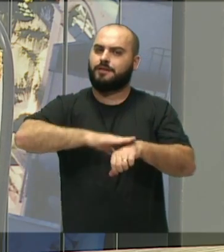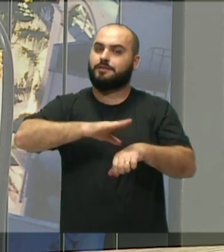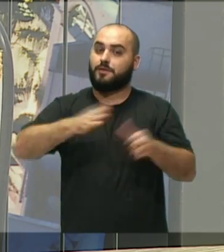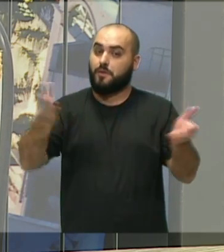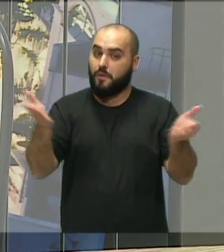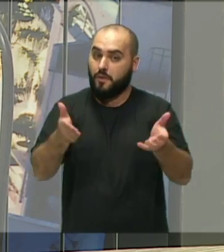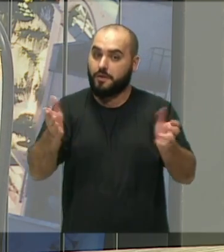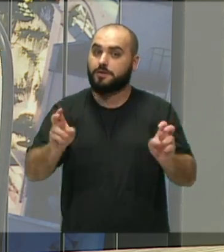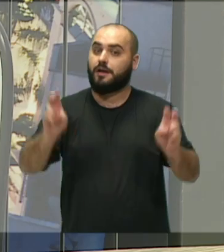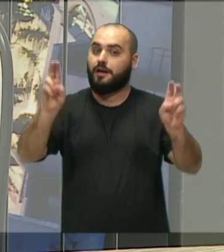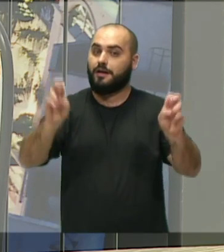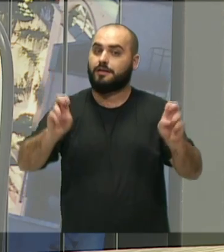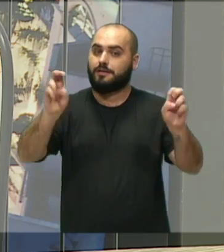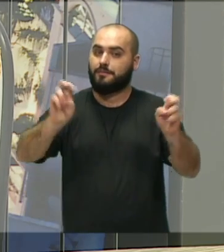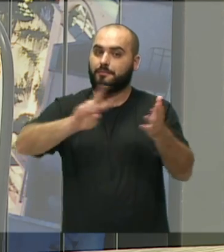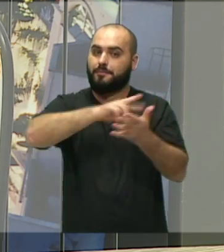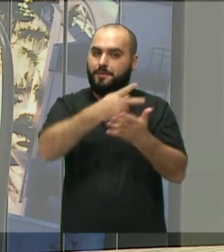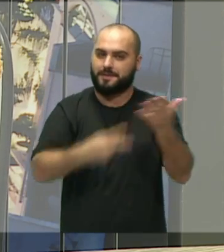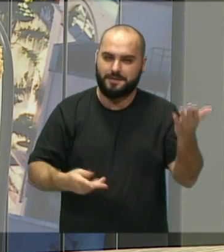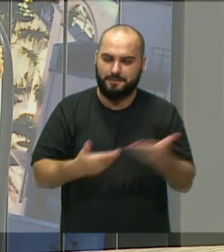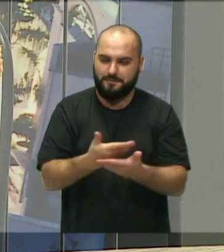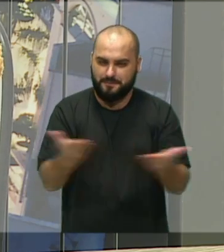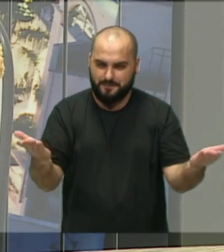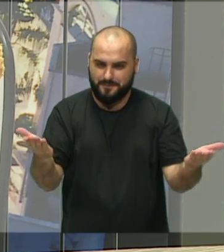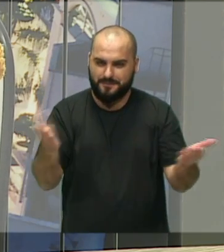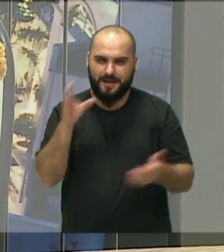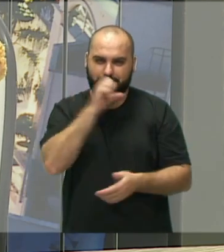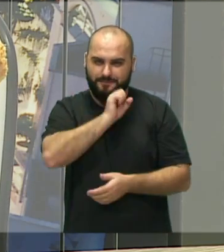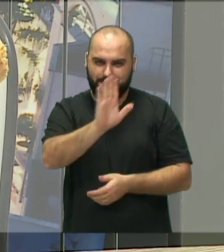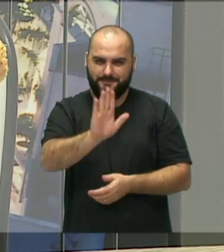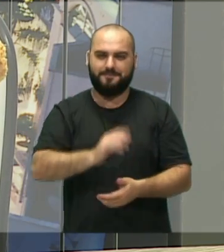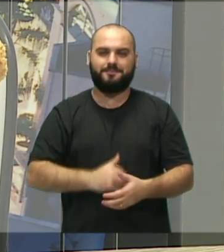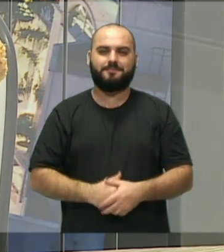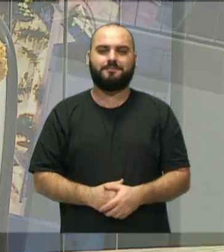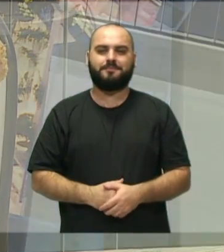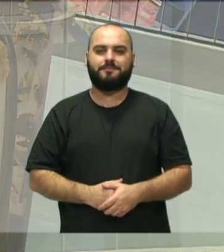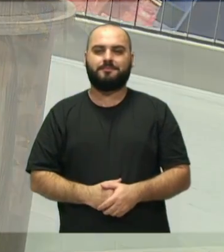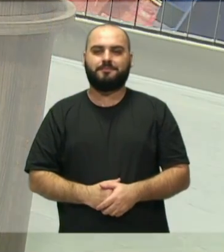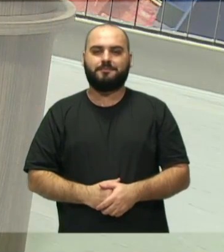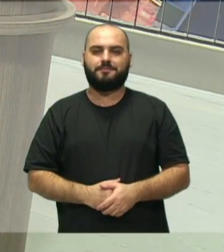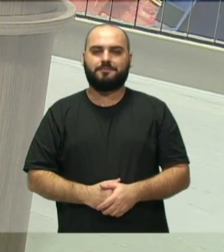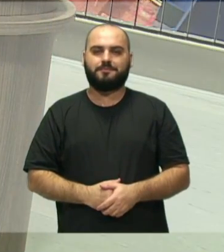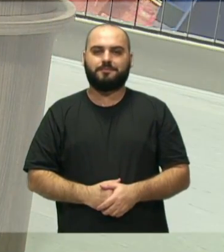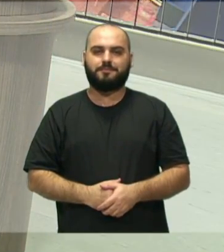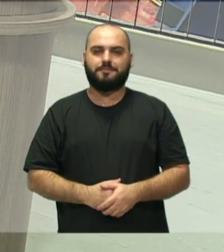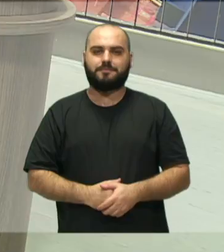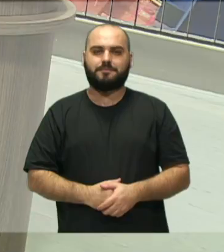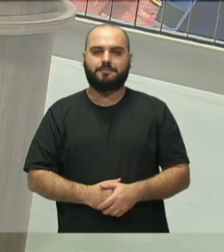que hoje está Poesia Pura. Até já!